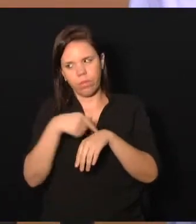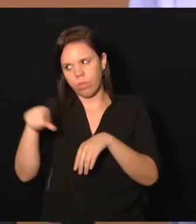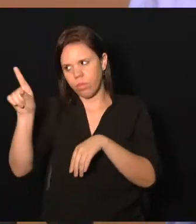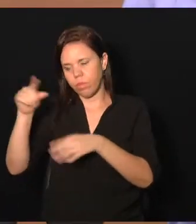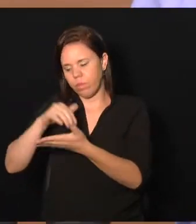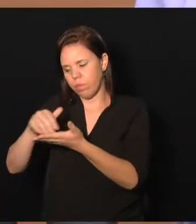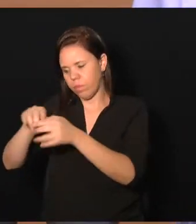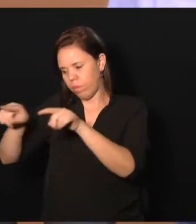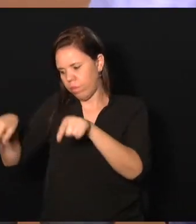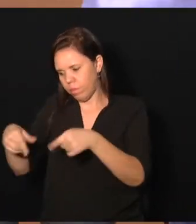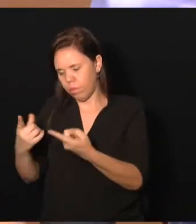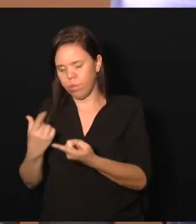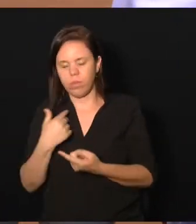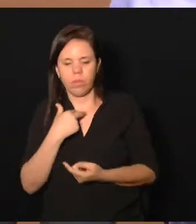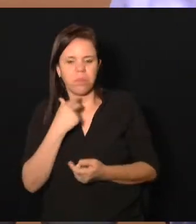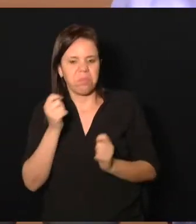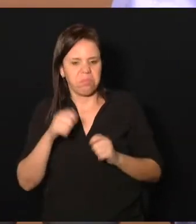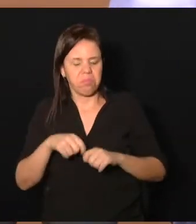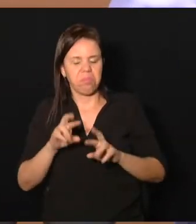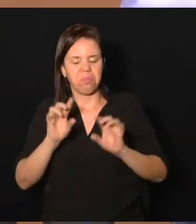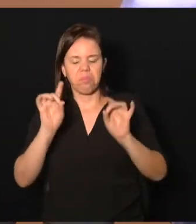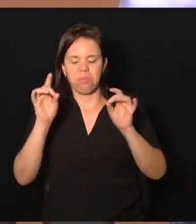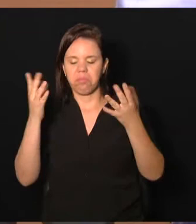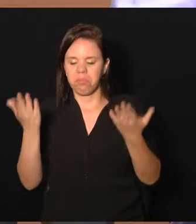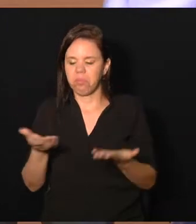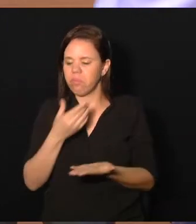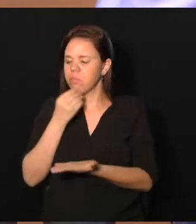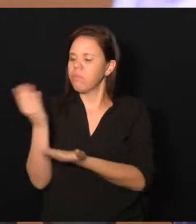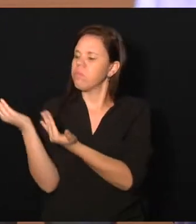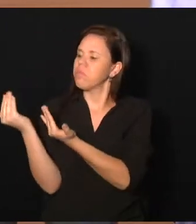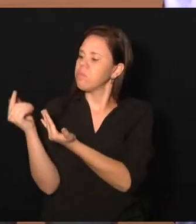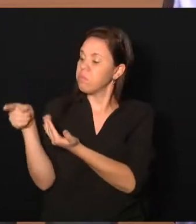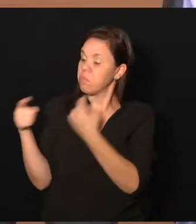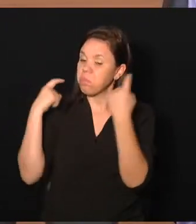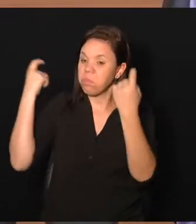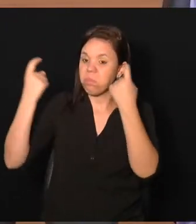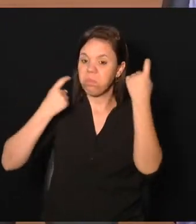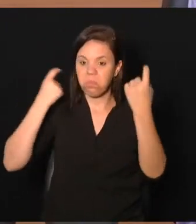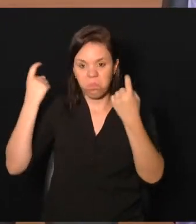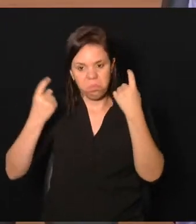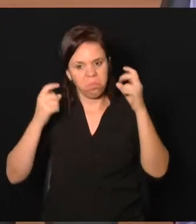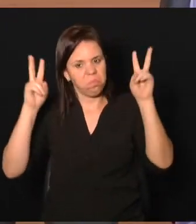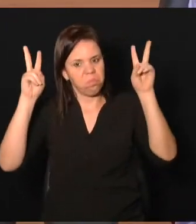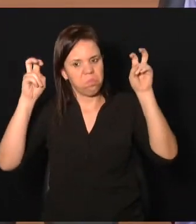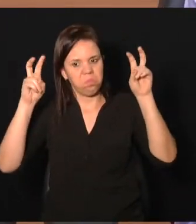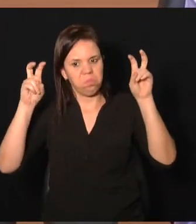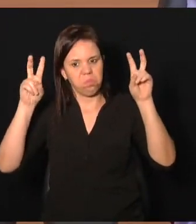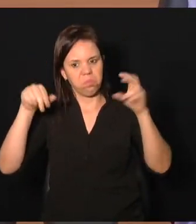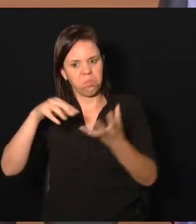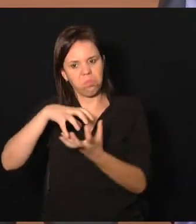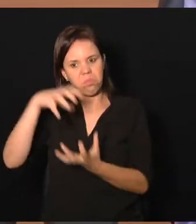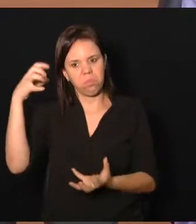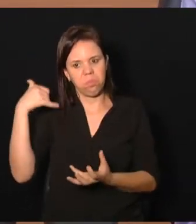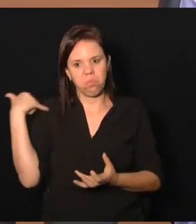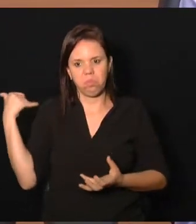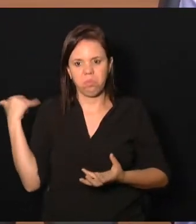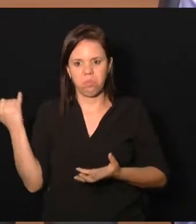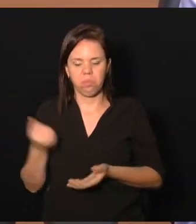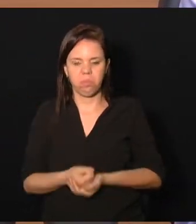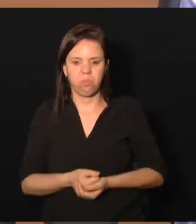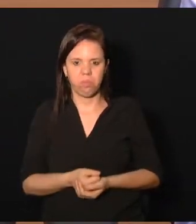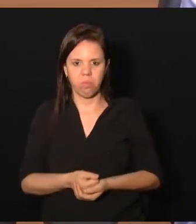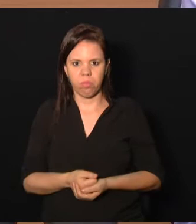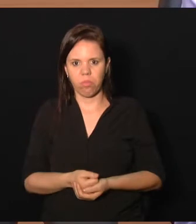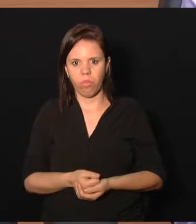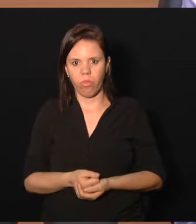gabinete, e não poderia ser diferente, né? Um jovem se preocupado com essa temática que é a terceira idade, né? E